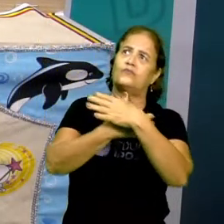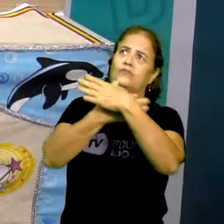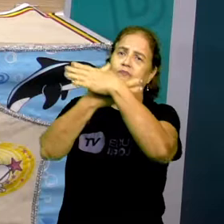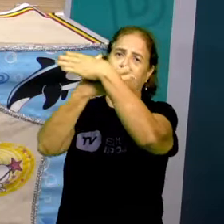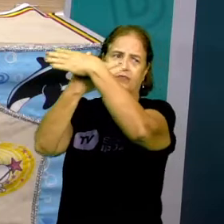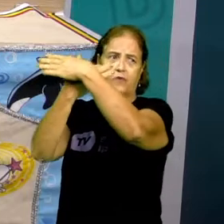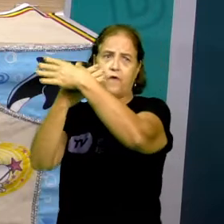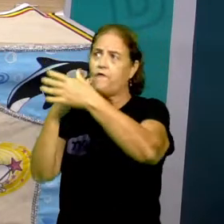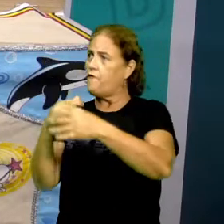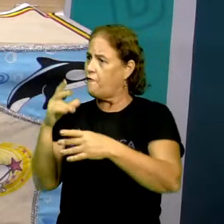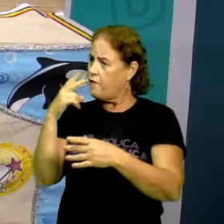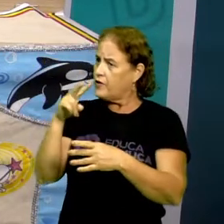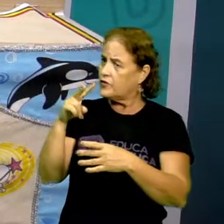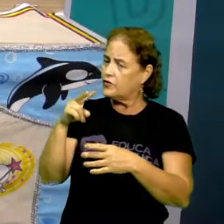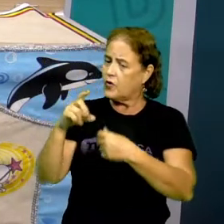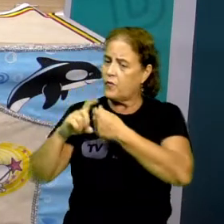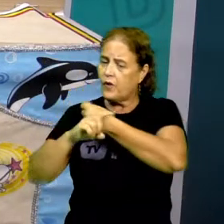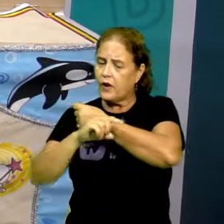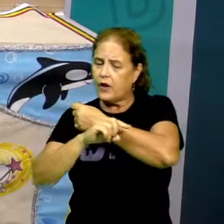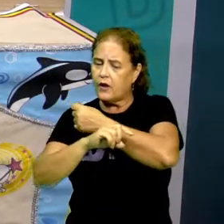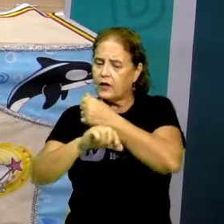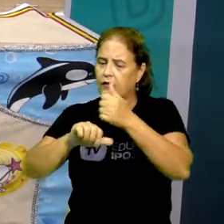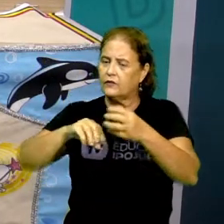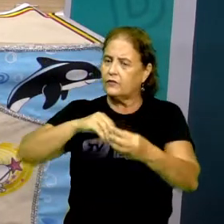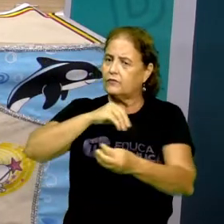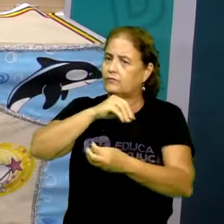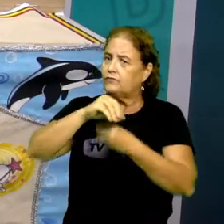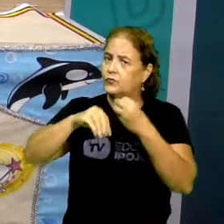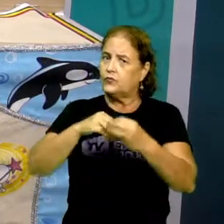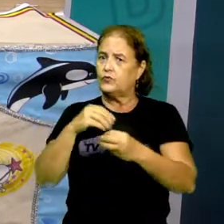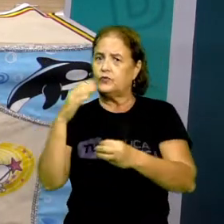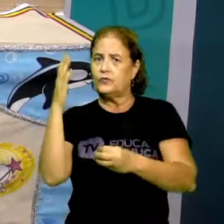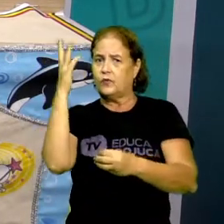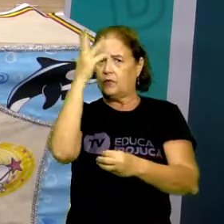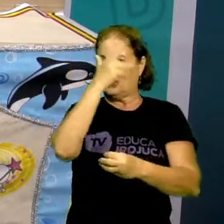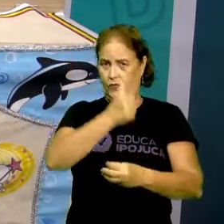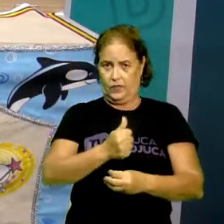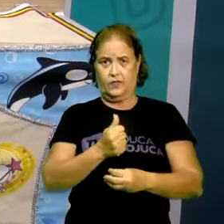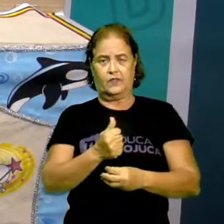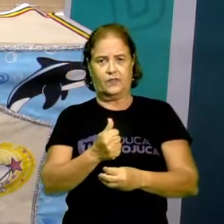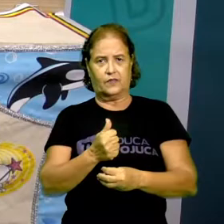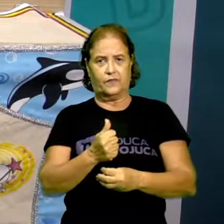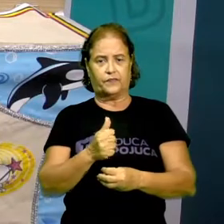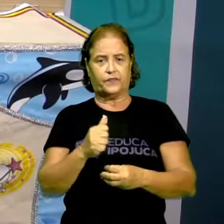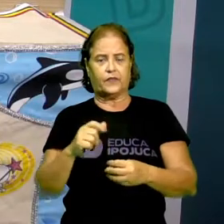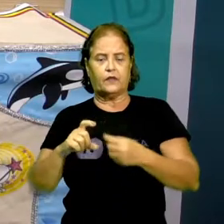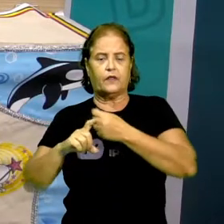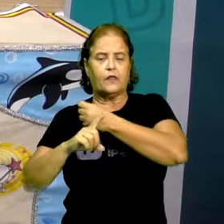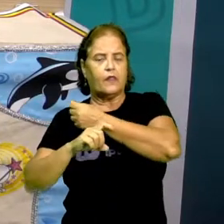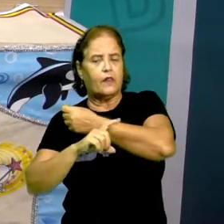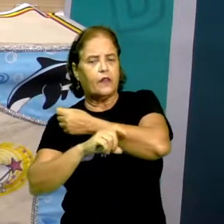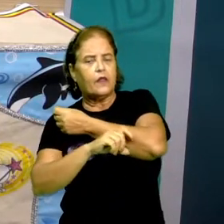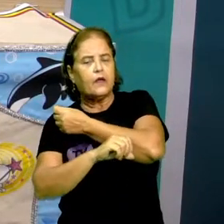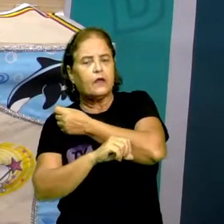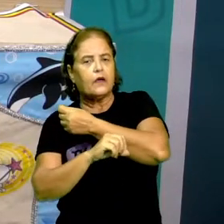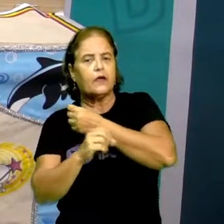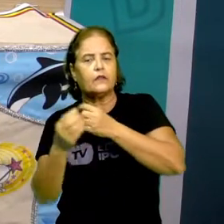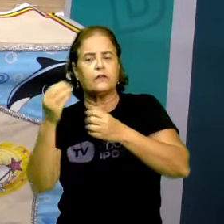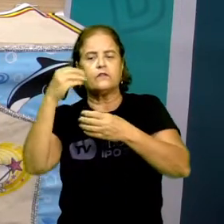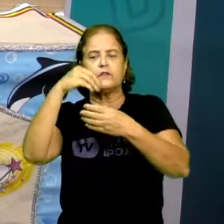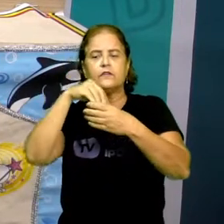bonita. Tá vendo, leiturinha? A largada, criançada, estava no